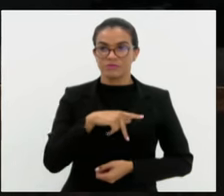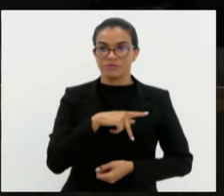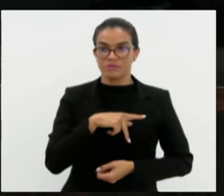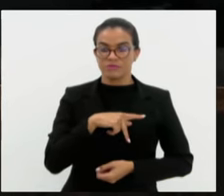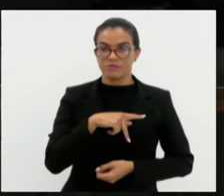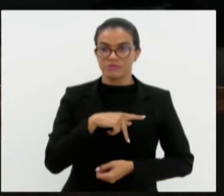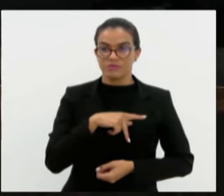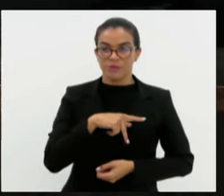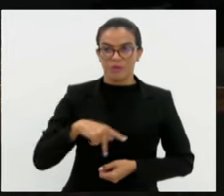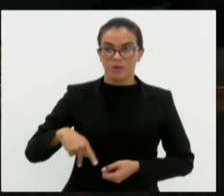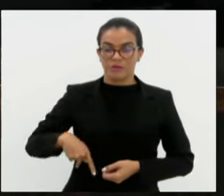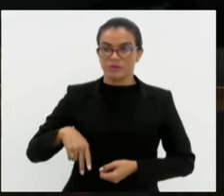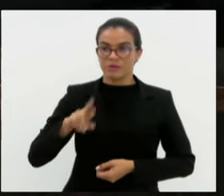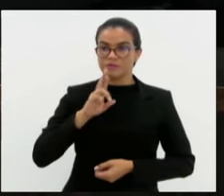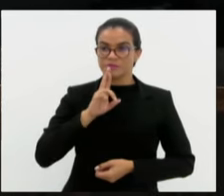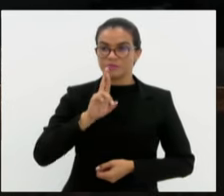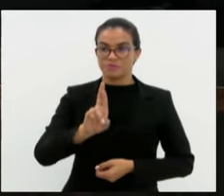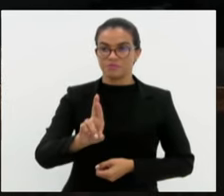ao resultado.